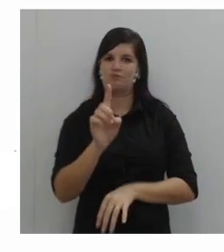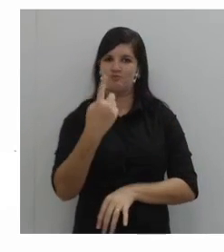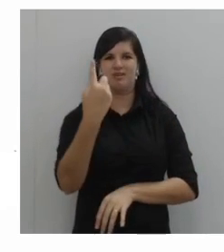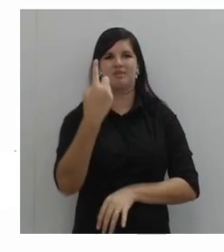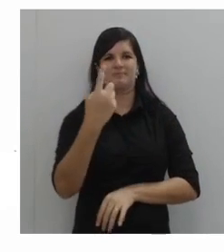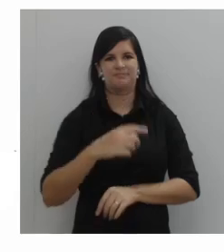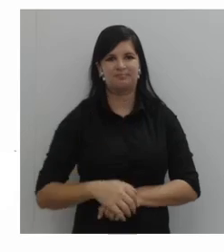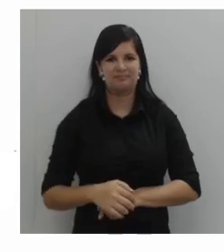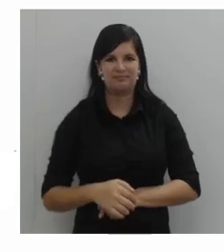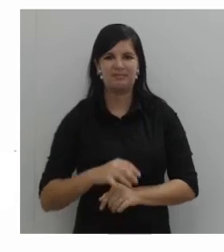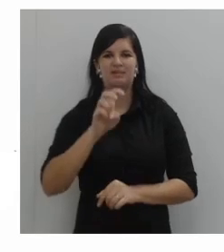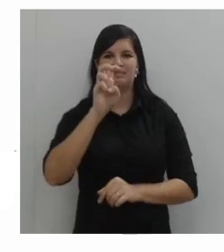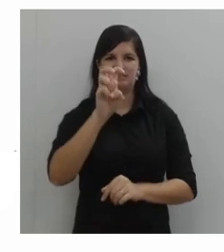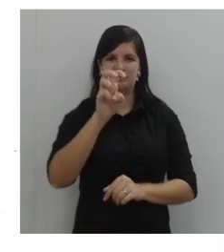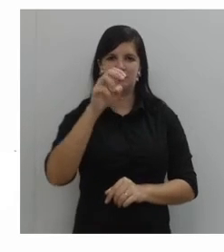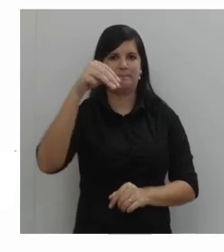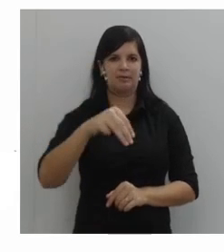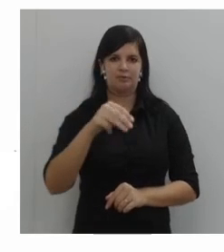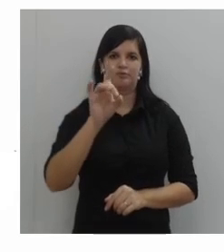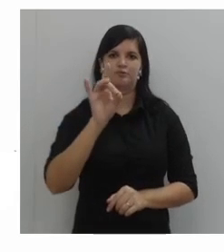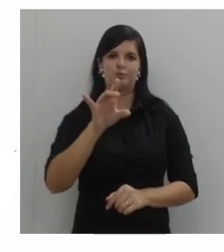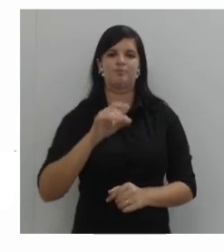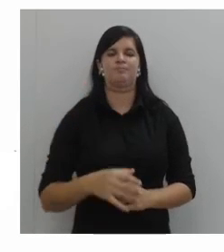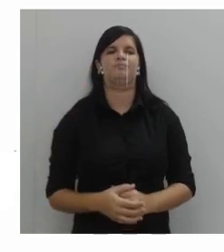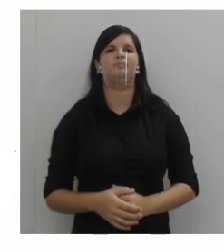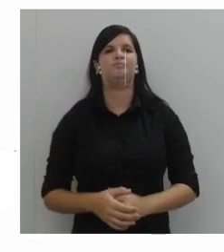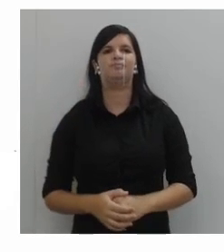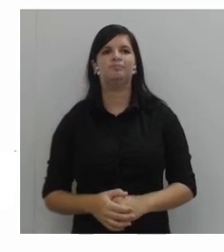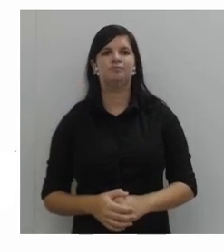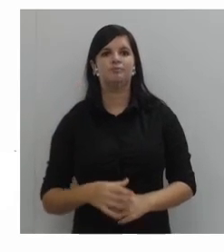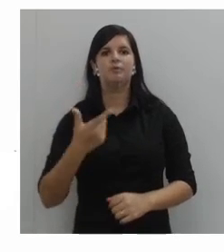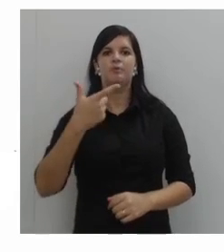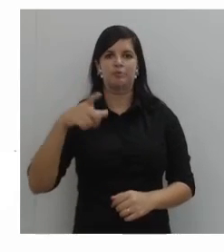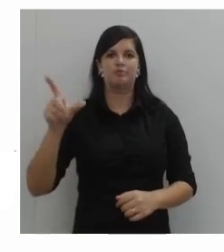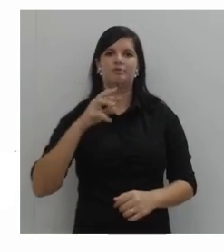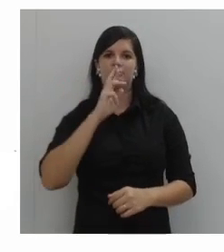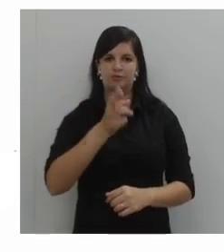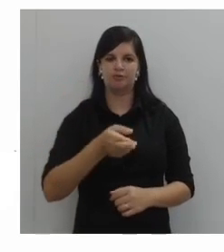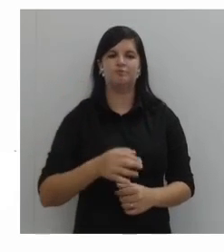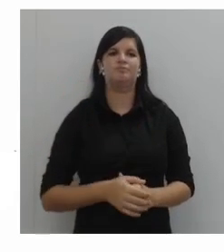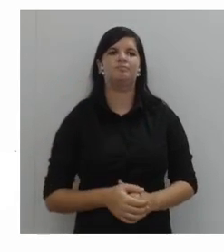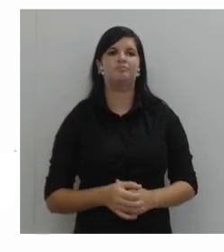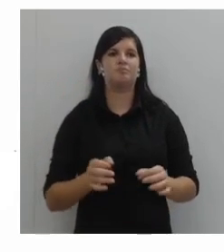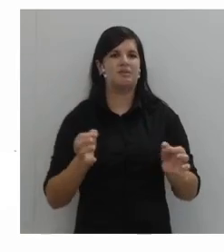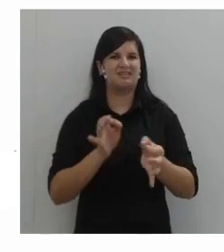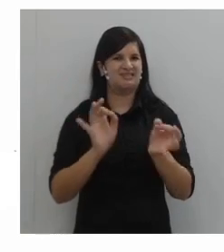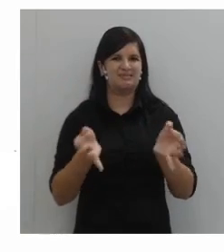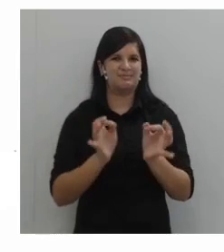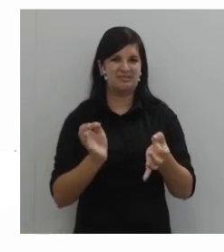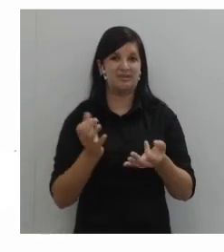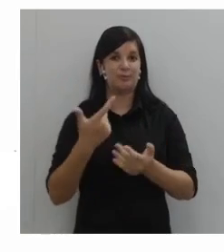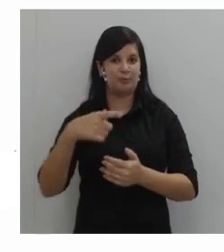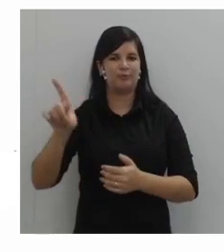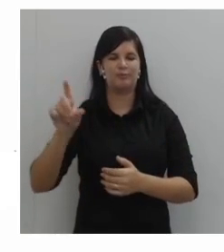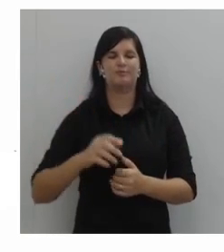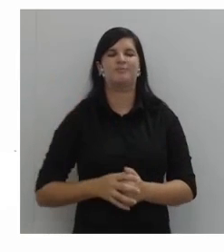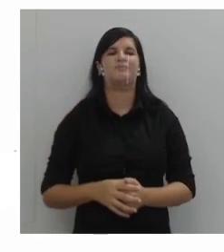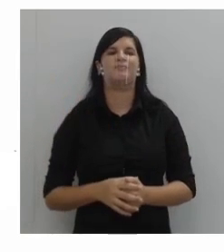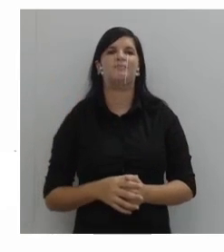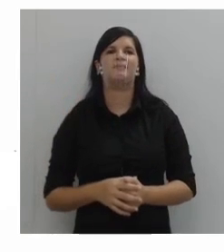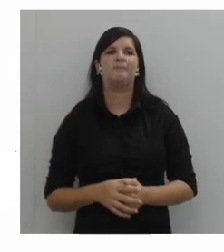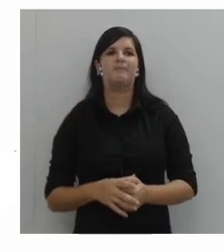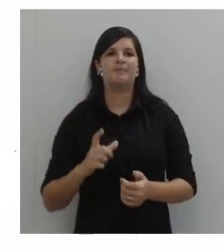caso, 5 metros. Vamos para mais uma questão. Essa foi simples, tranquila. Vamos para mais uma aqui